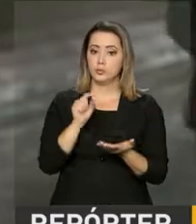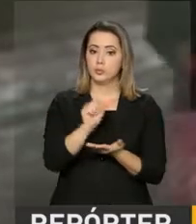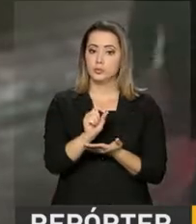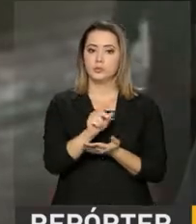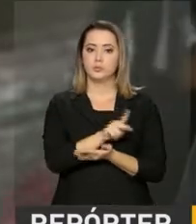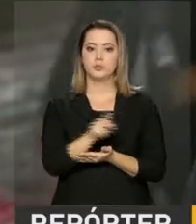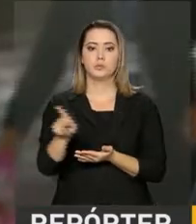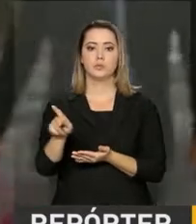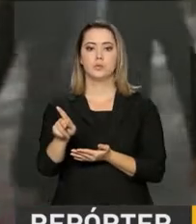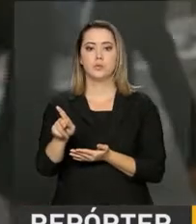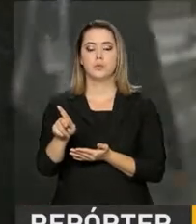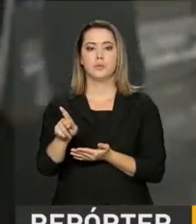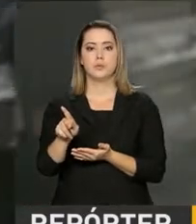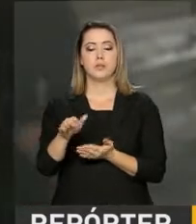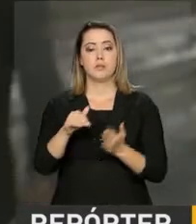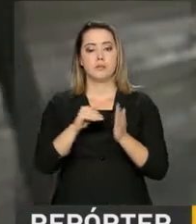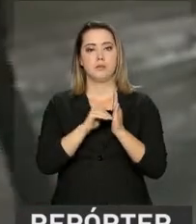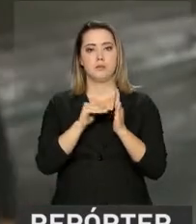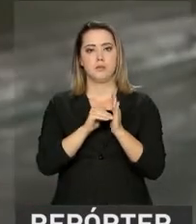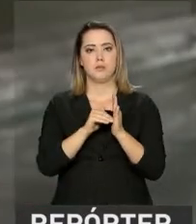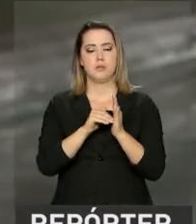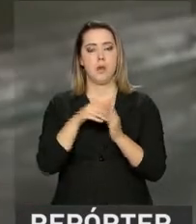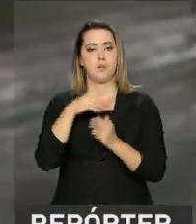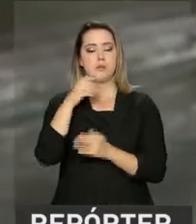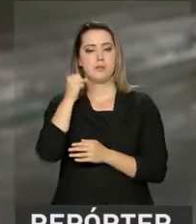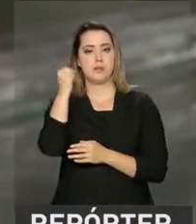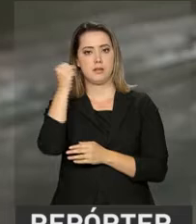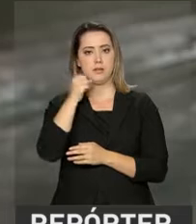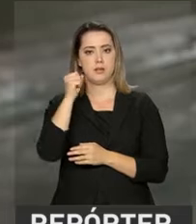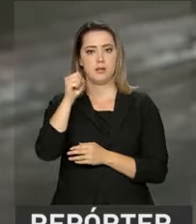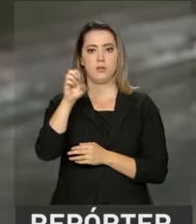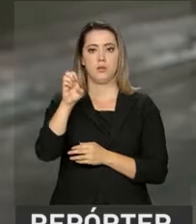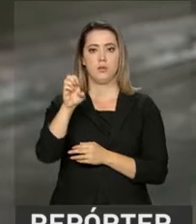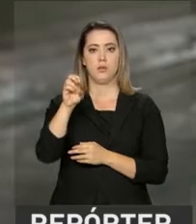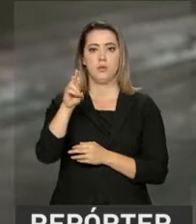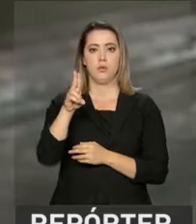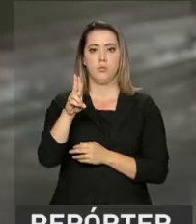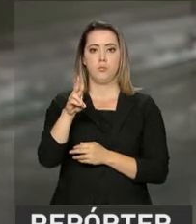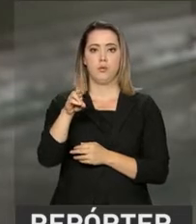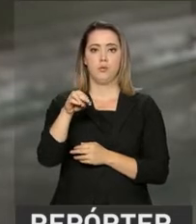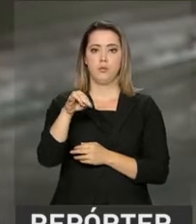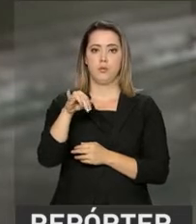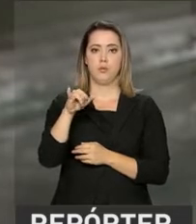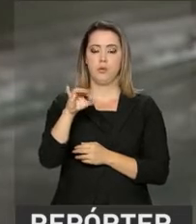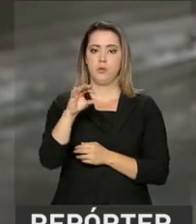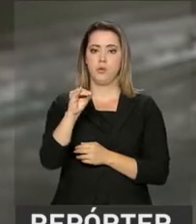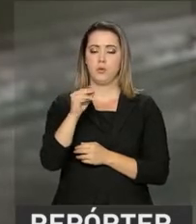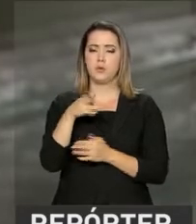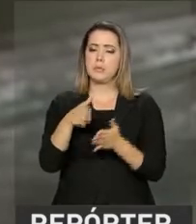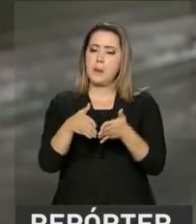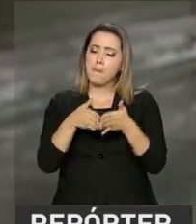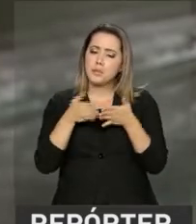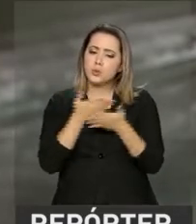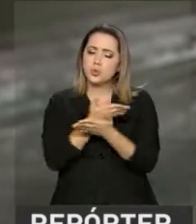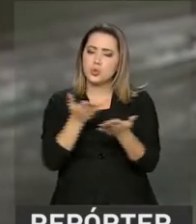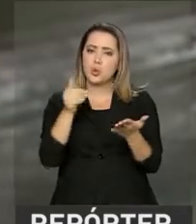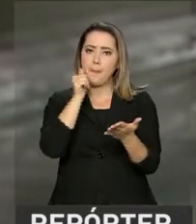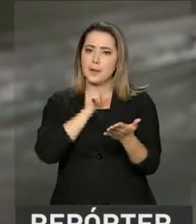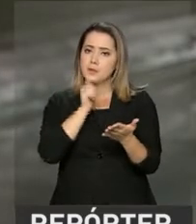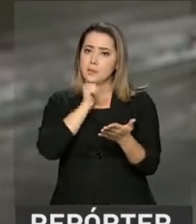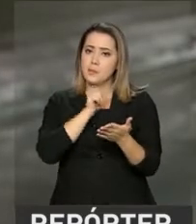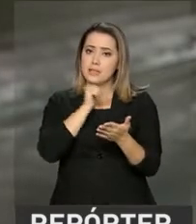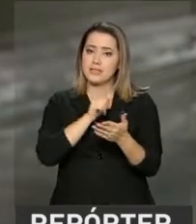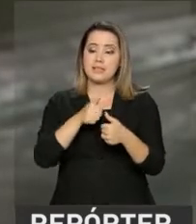o presidente do Senado Federal, senador Eunício Oliveira, voltou para o plenário e está fazendo um apelo para as senadoras